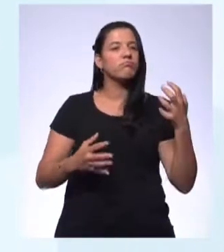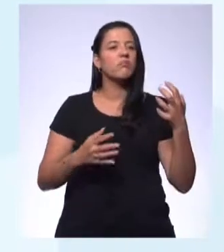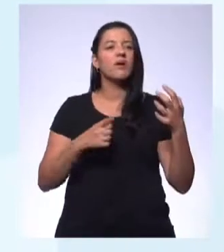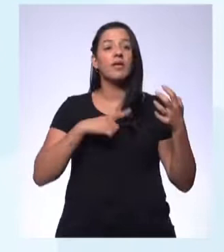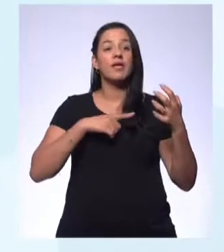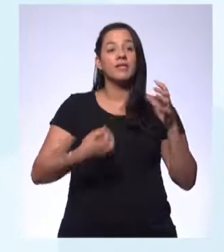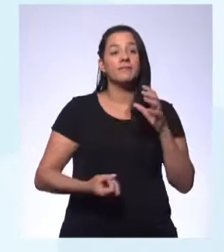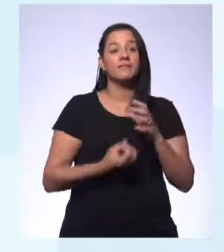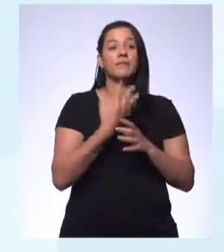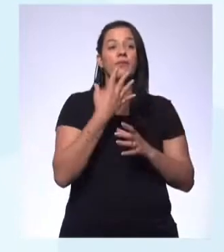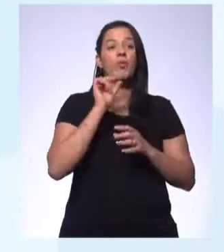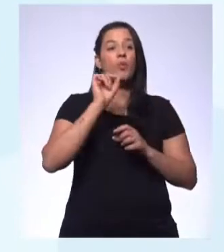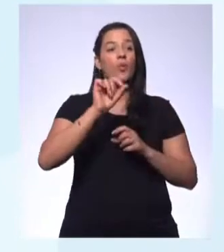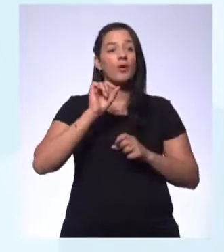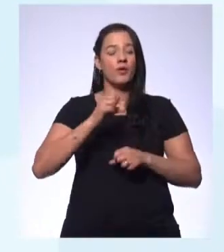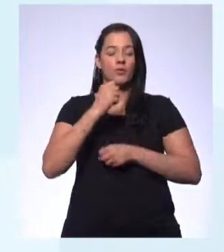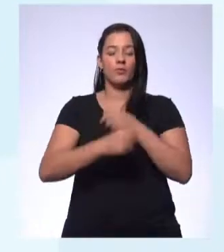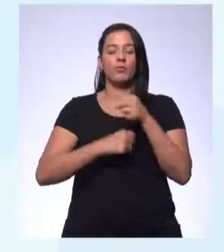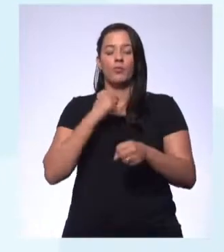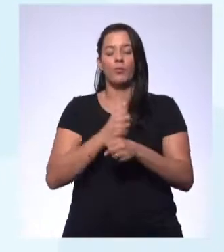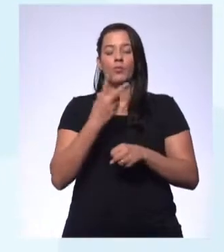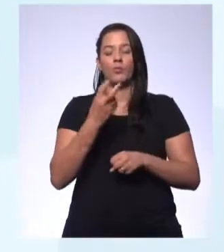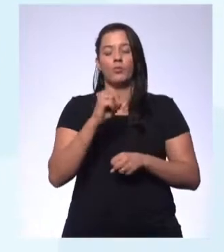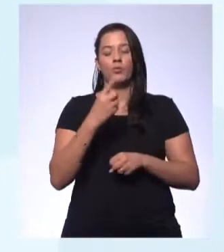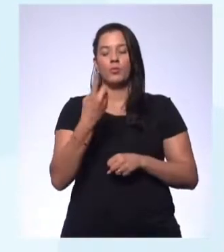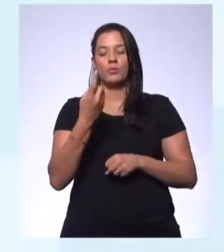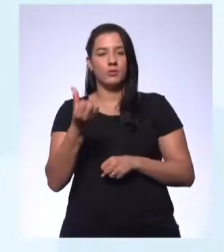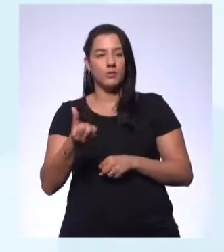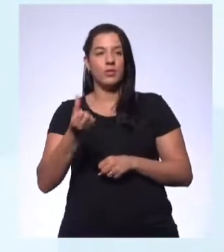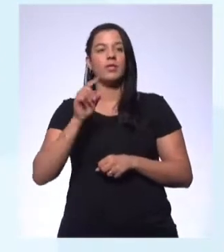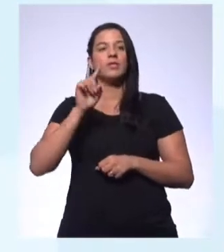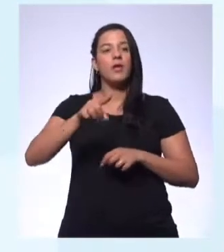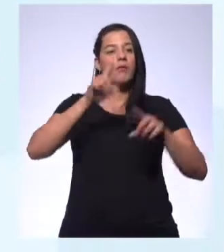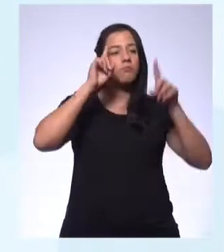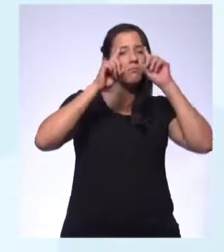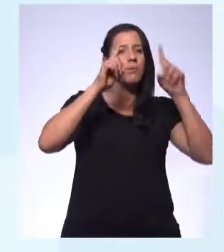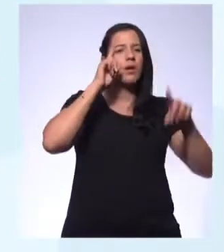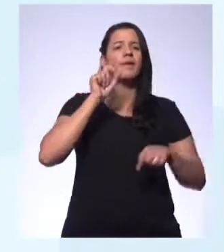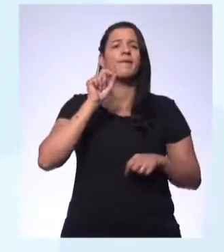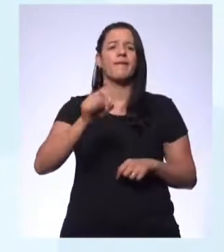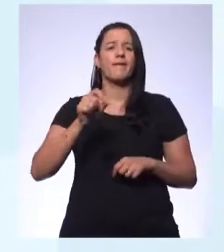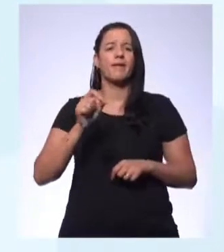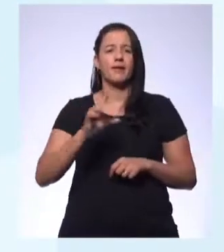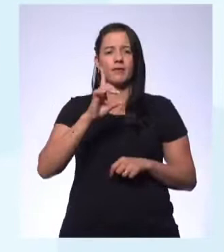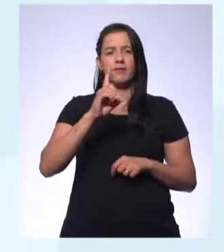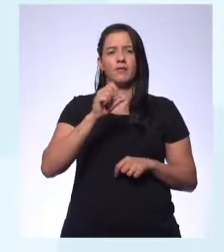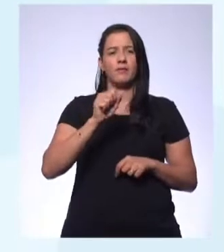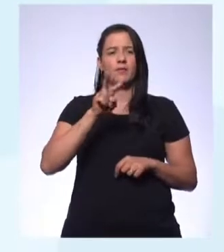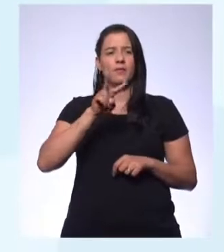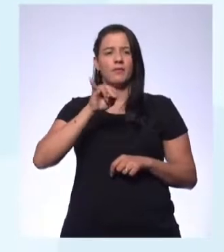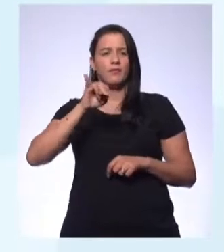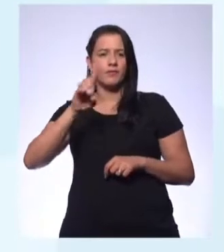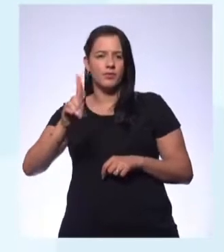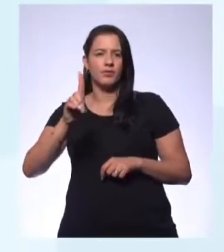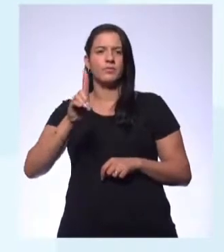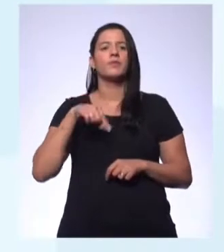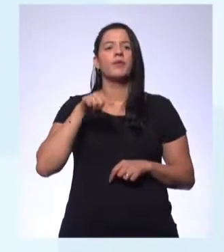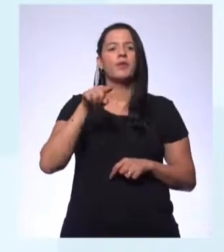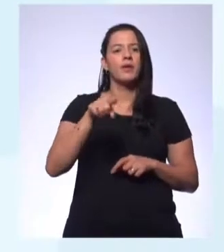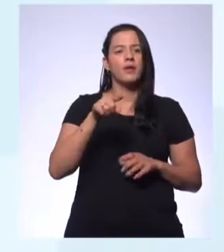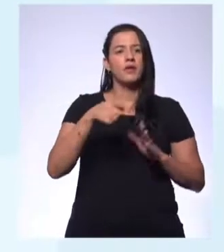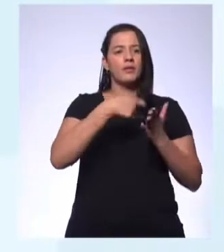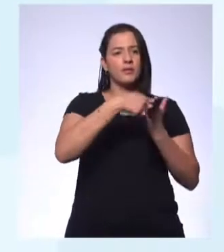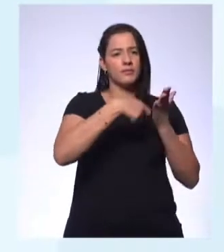em 2016, sob a direção de David Yates, com o roteiro de J.K. Rowling, autora da